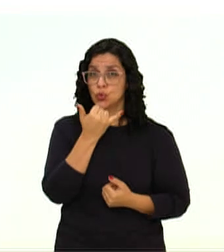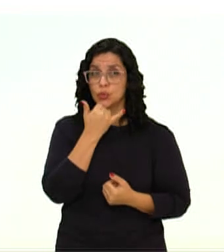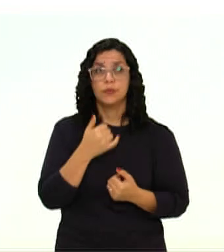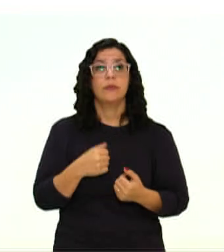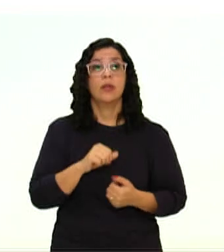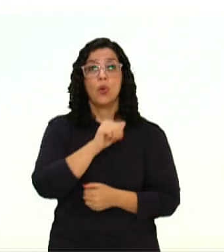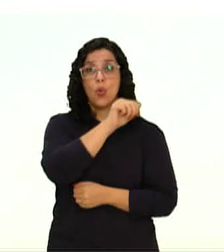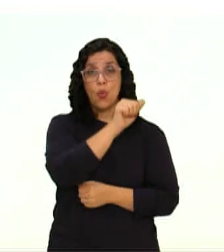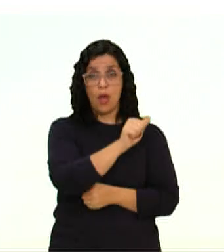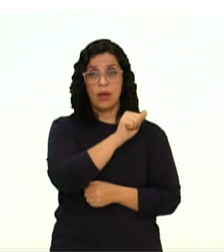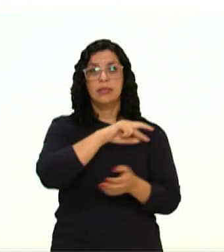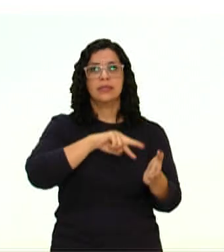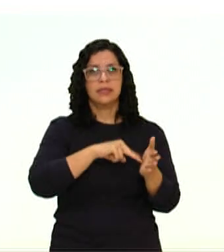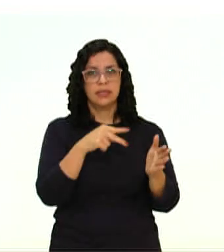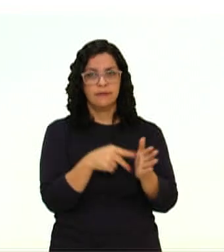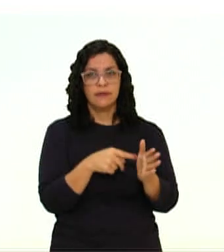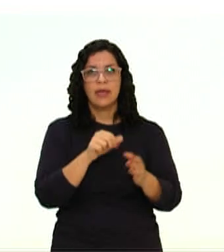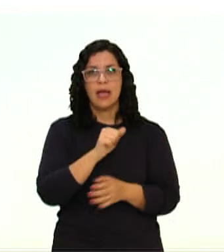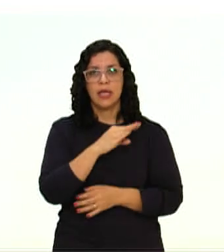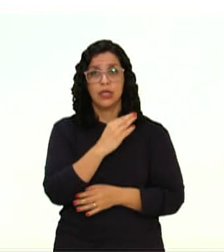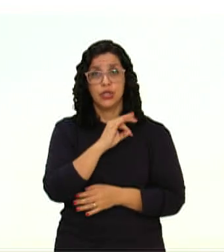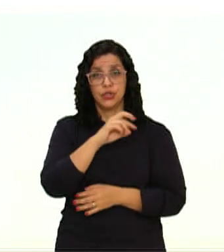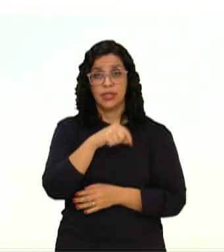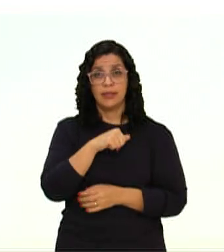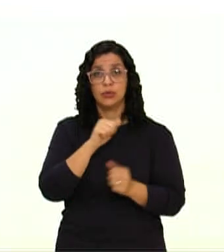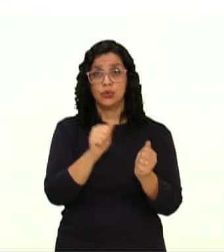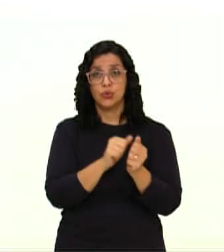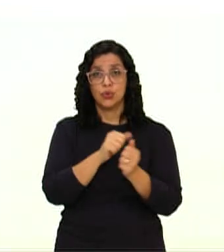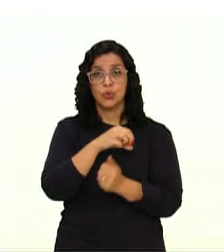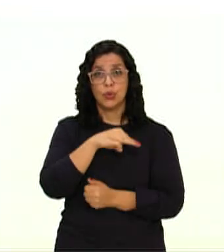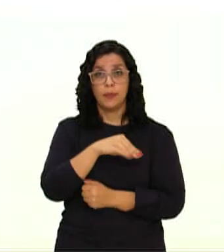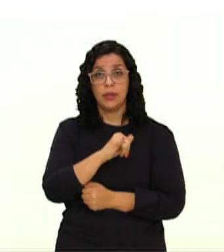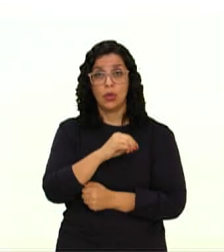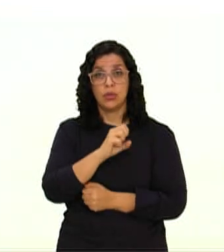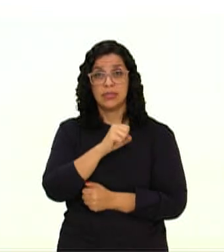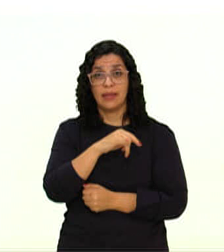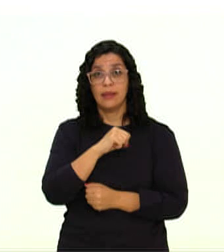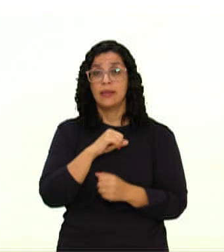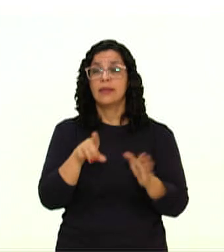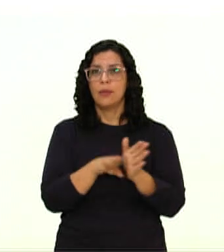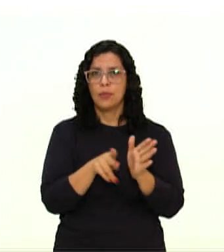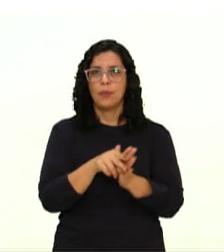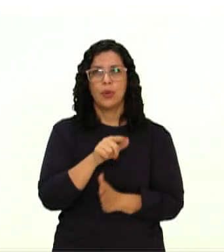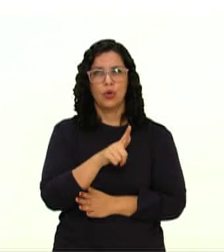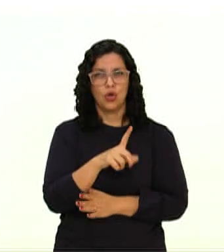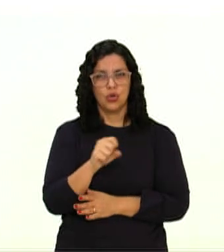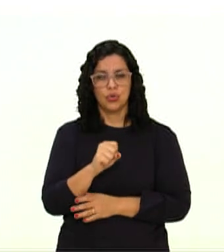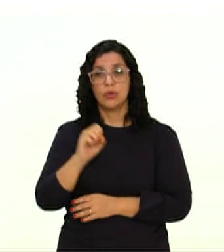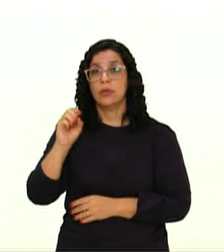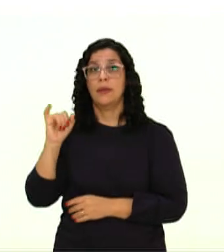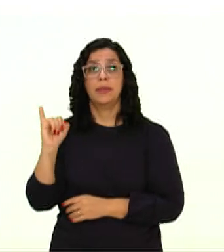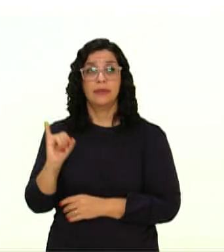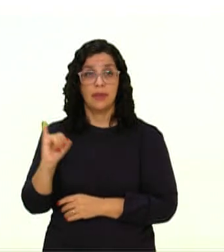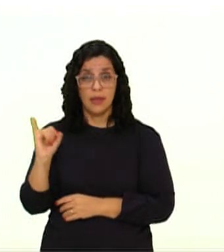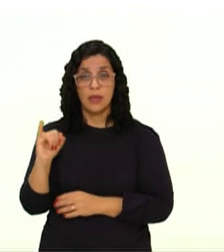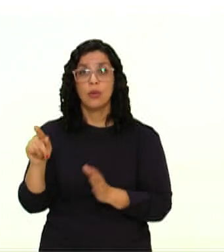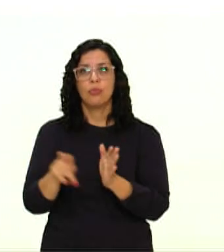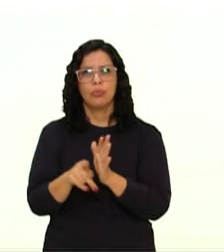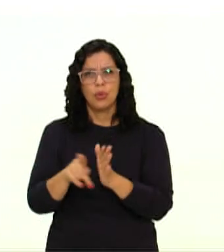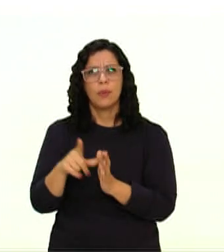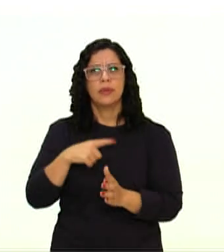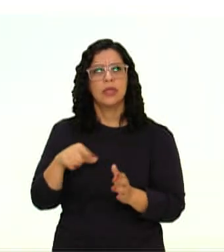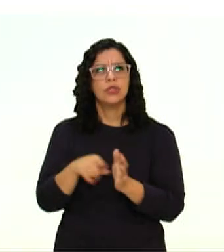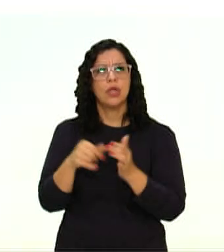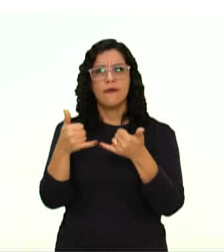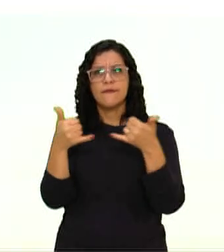a banda A, né, formado por filamentos de actina e de miosina, que são os grossos. E daí, no caso, a banda I, que é formada somente por